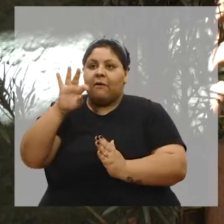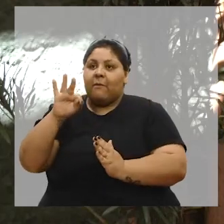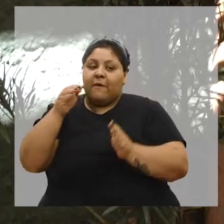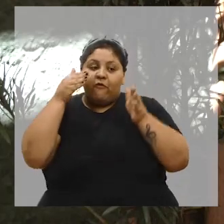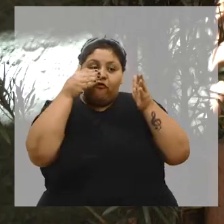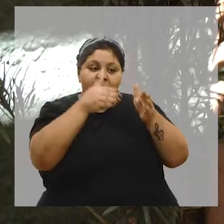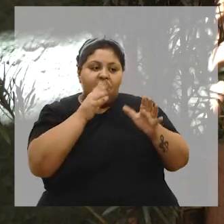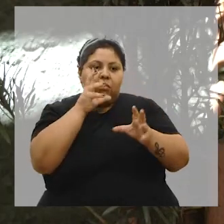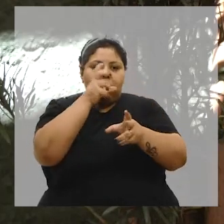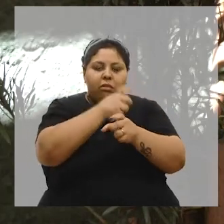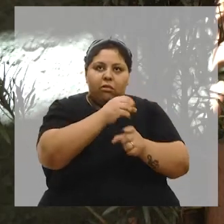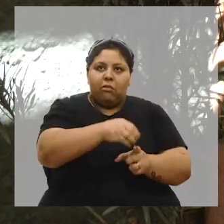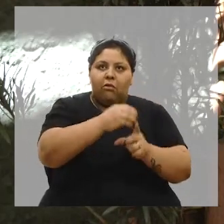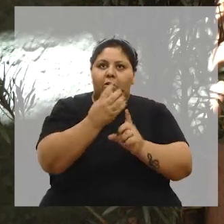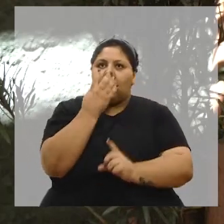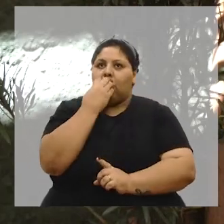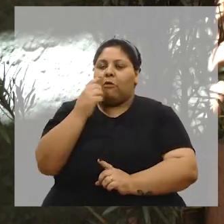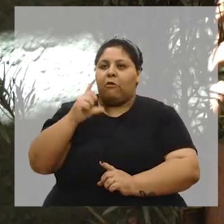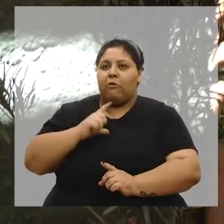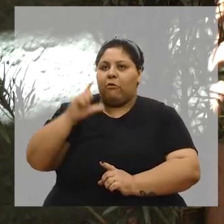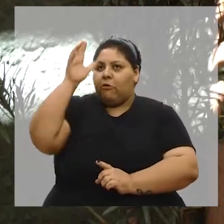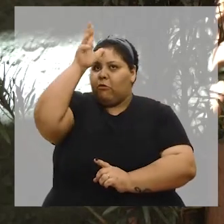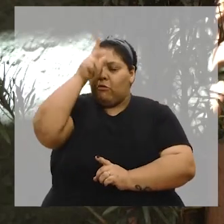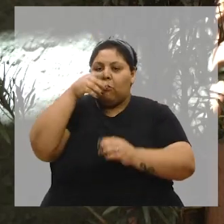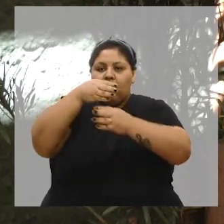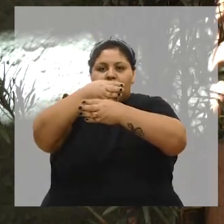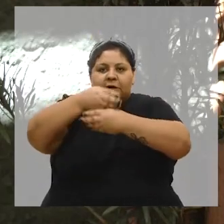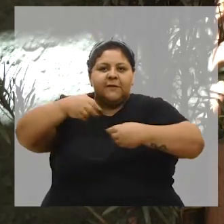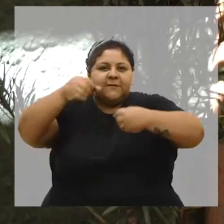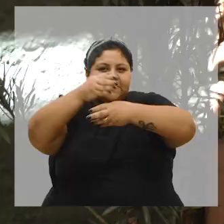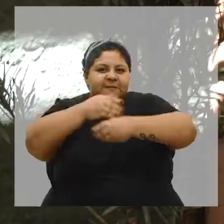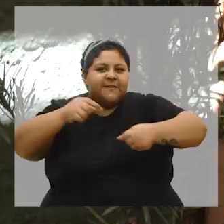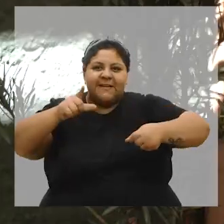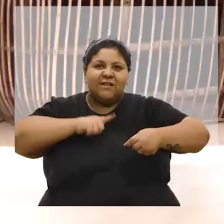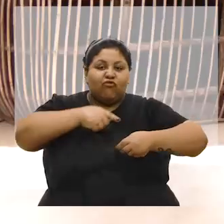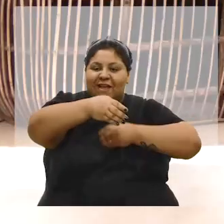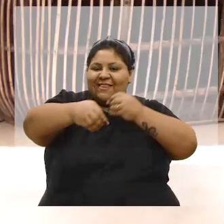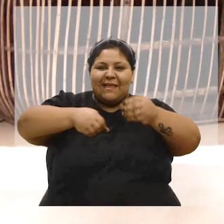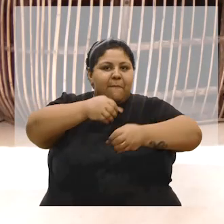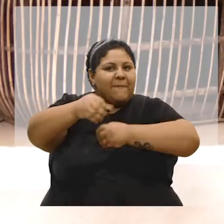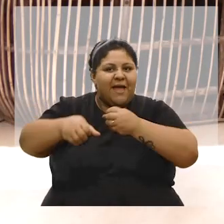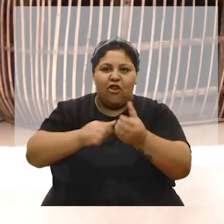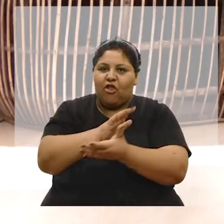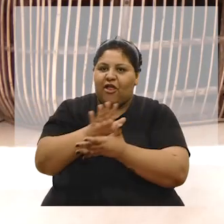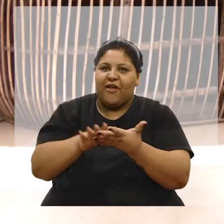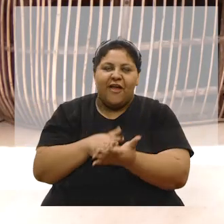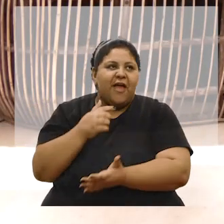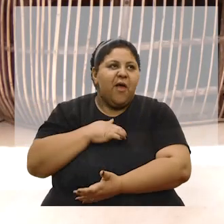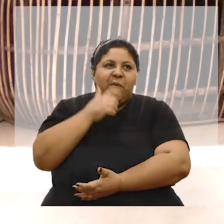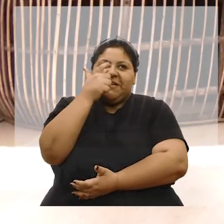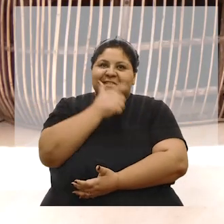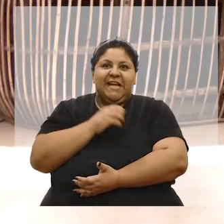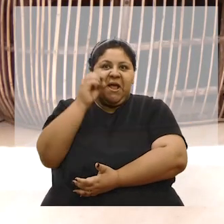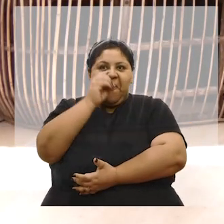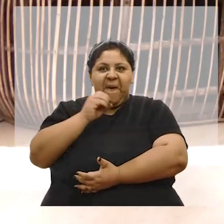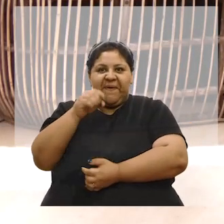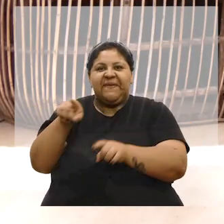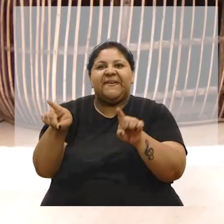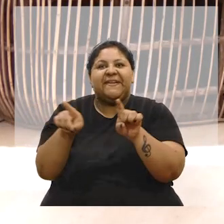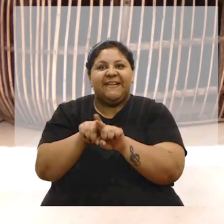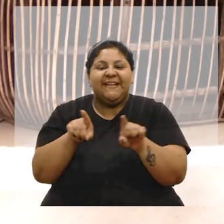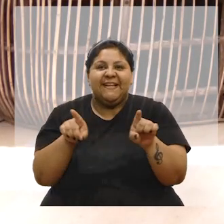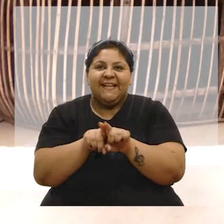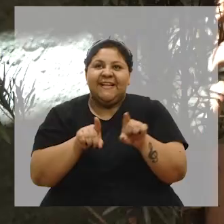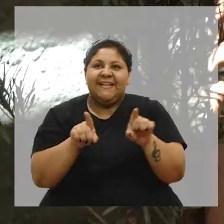né? Principalmente cachorros. Então, a gente tem um franguinho desfiado sem tempero. Achei fantástico. A gente isso. tem